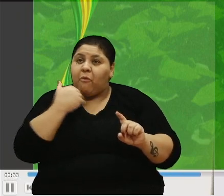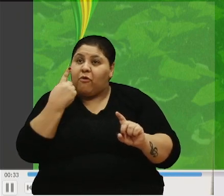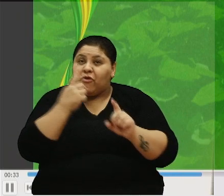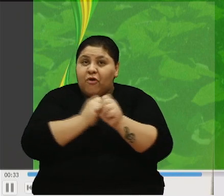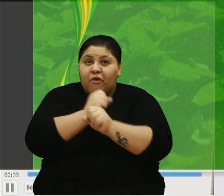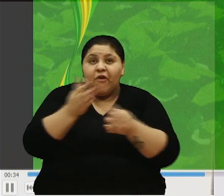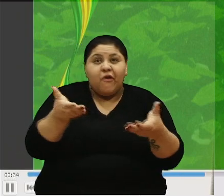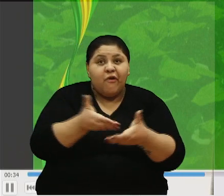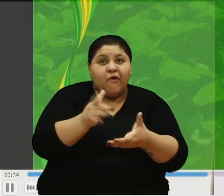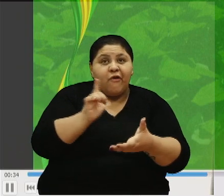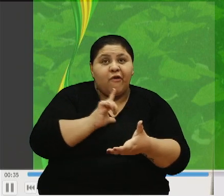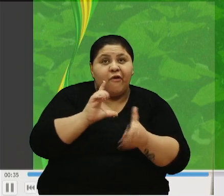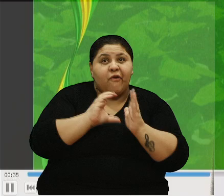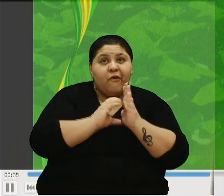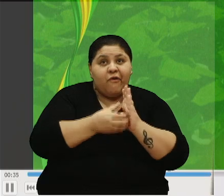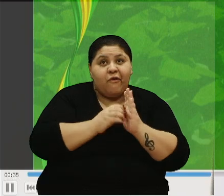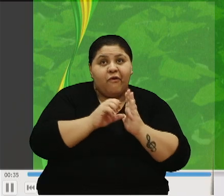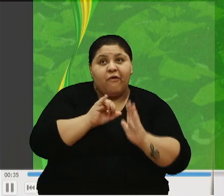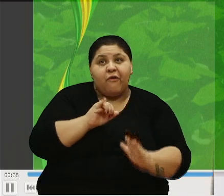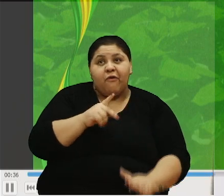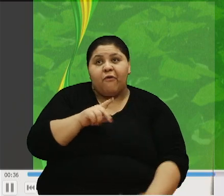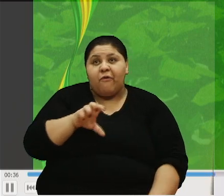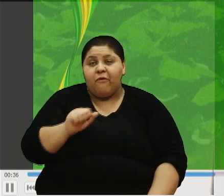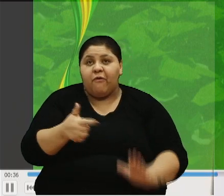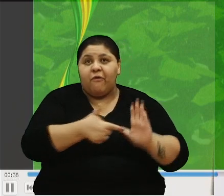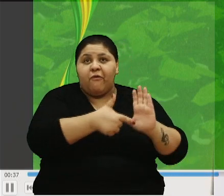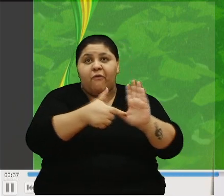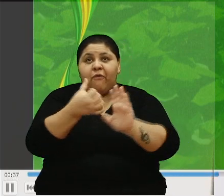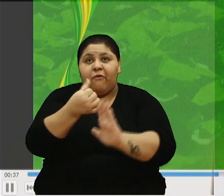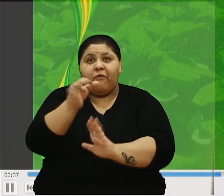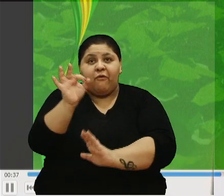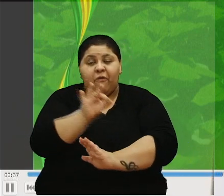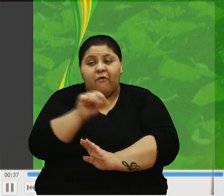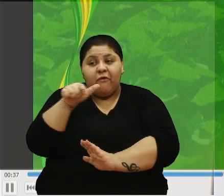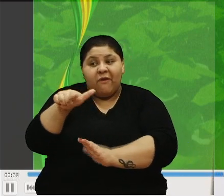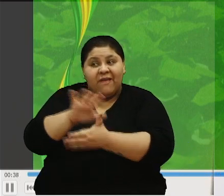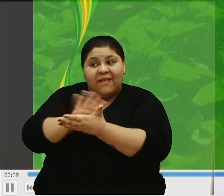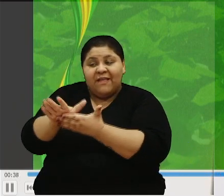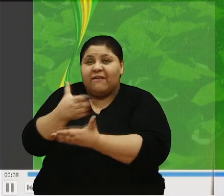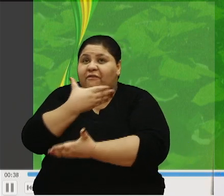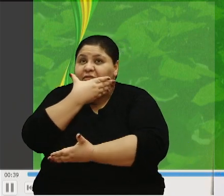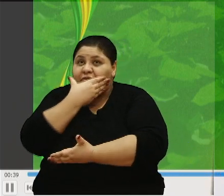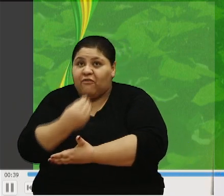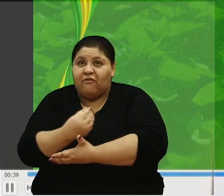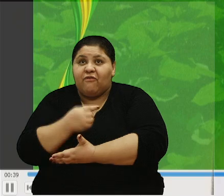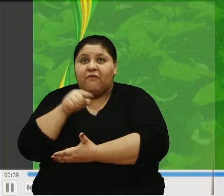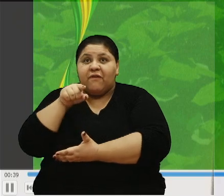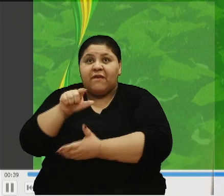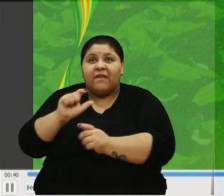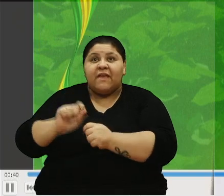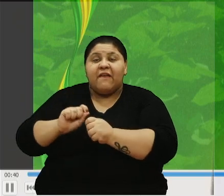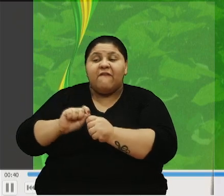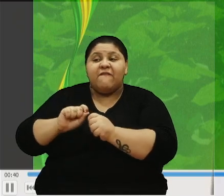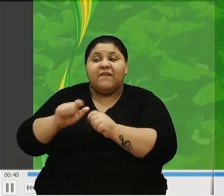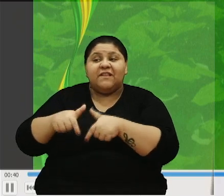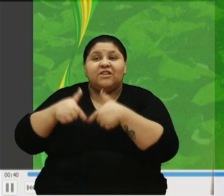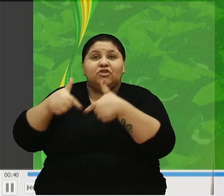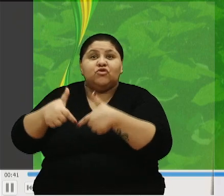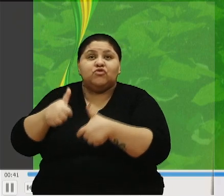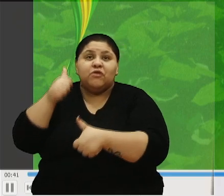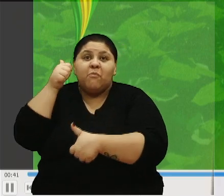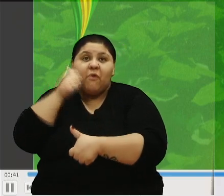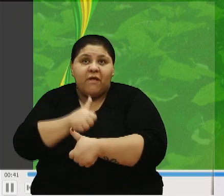Agora, existe o dado do IPEA, que mostra que 6% desses homicídios de homens são cometidos por suas parceiras.